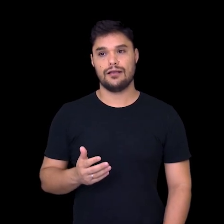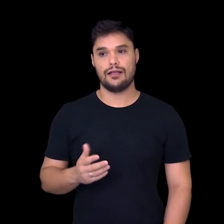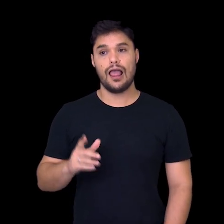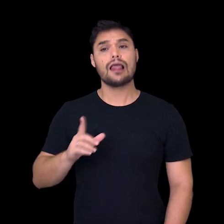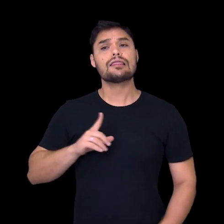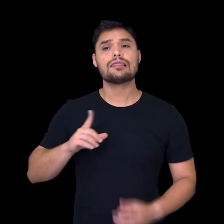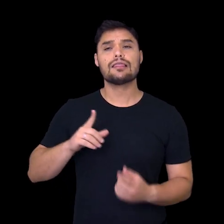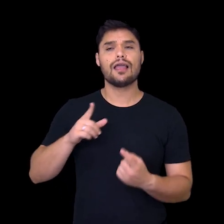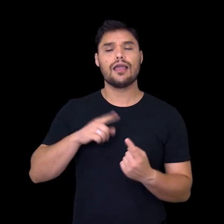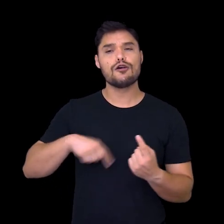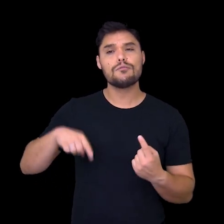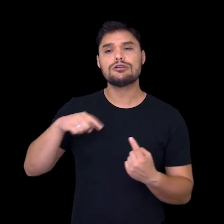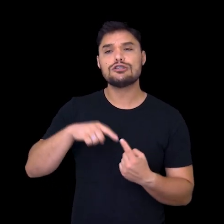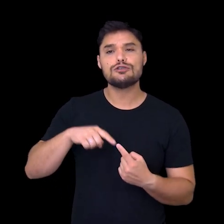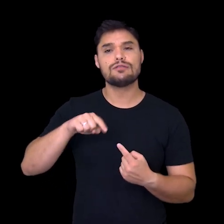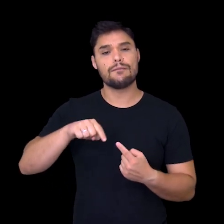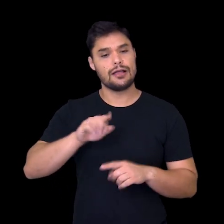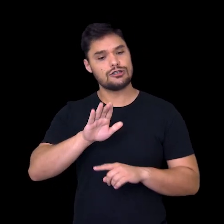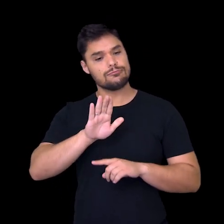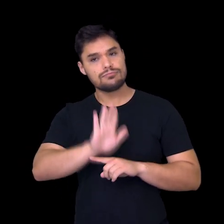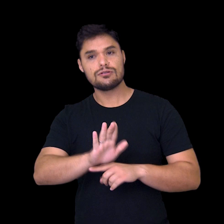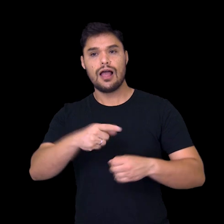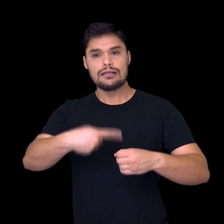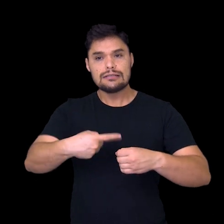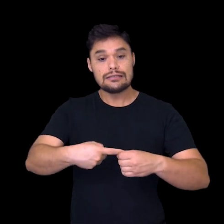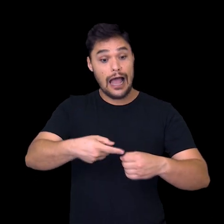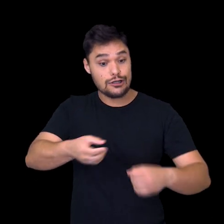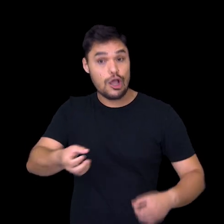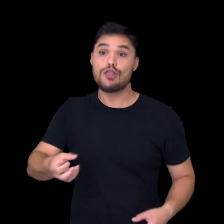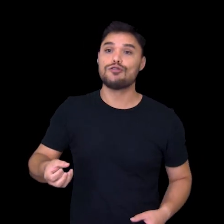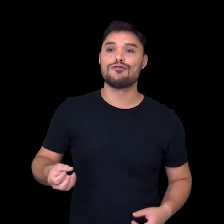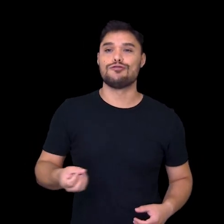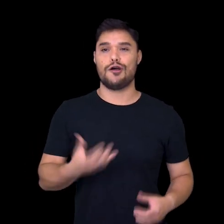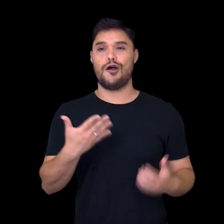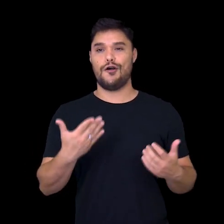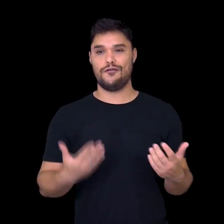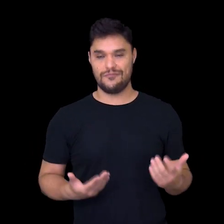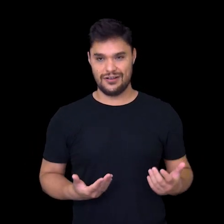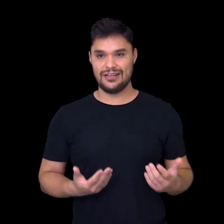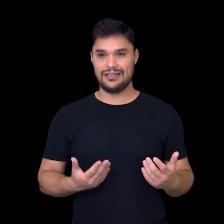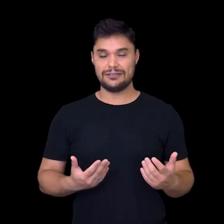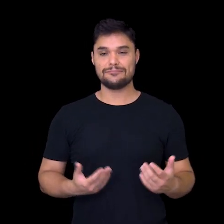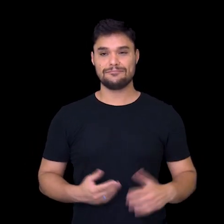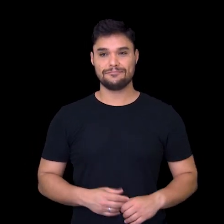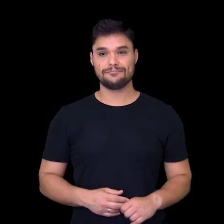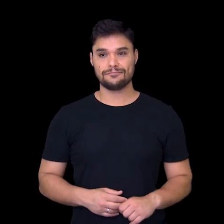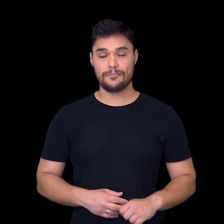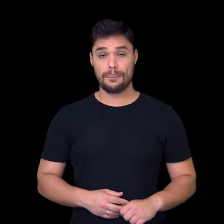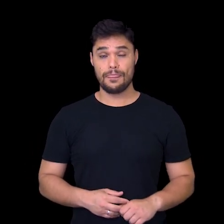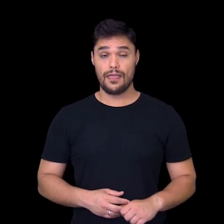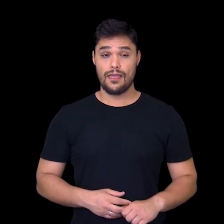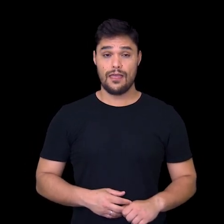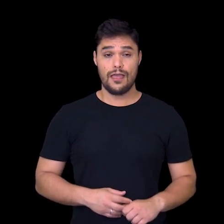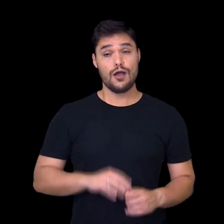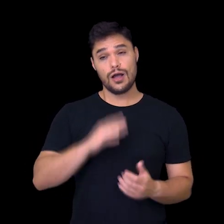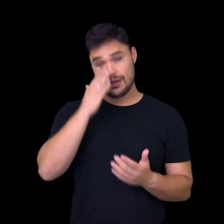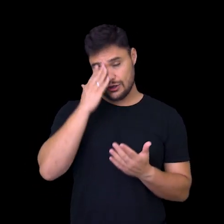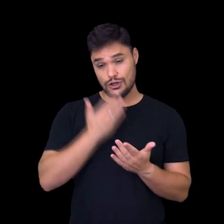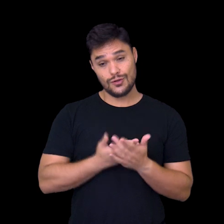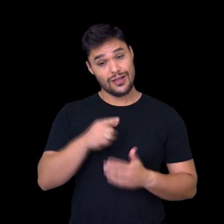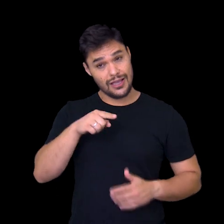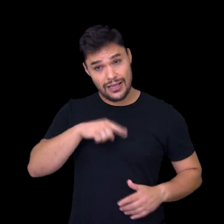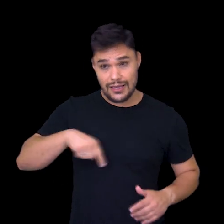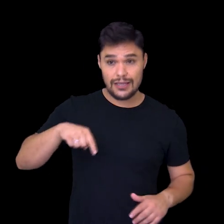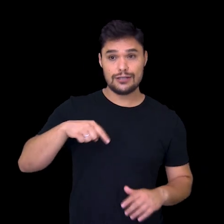carregando uma ideia civilizadora, né? Assim, de trazer a modernidade, sobretudo, essa coisa toda. Eu acho que é